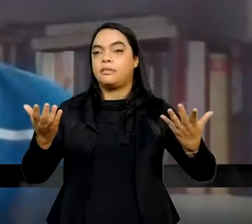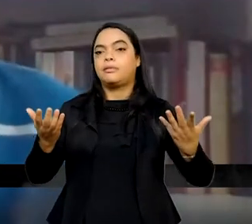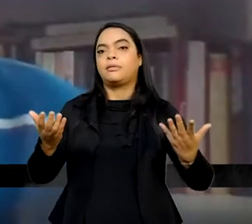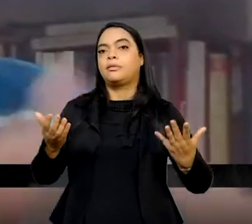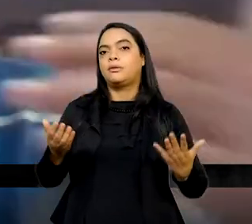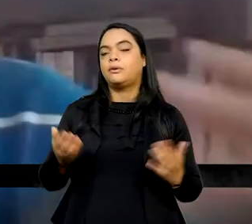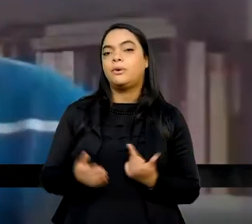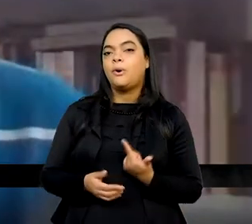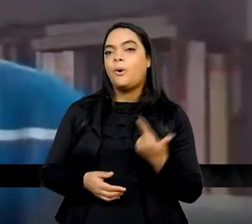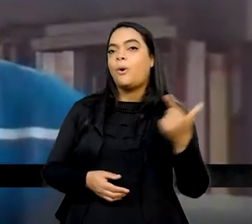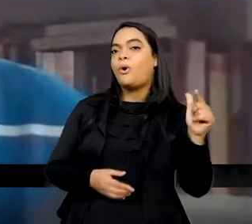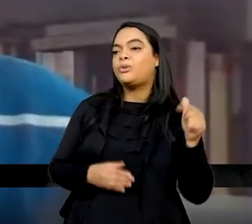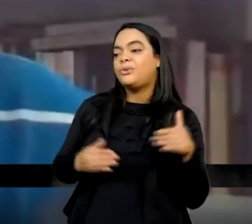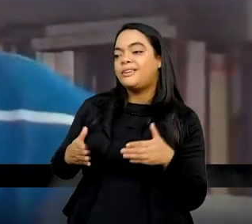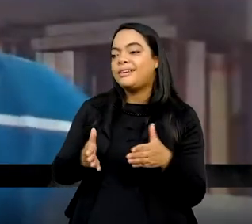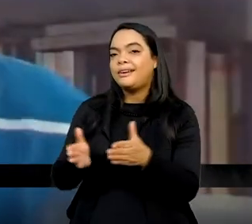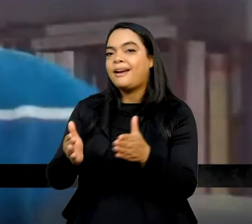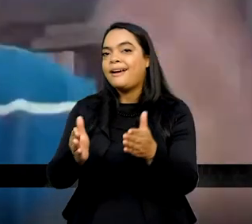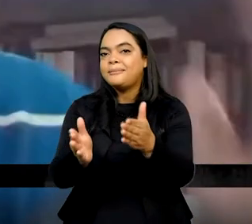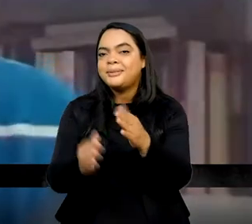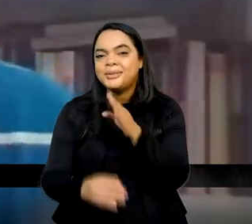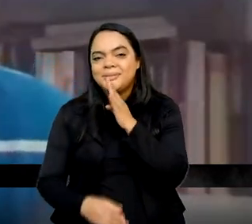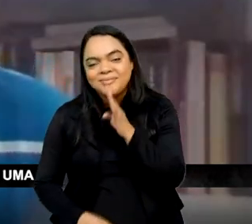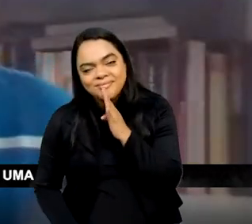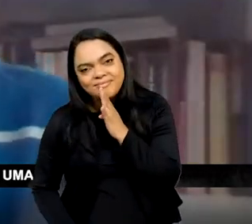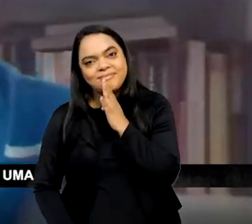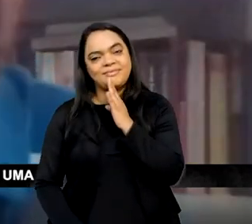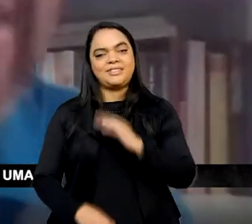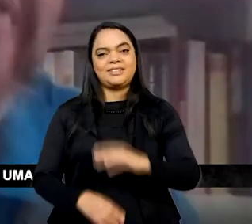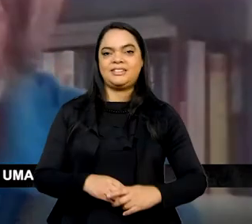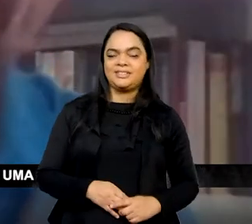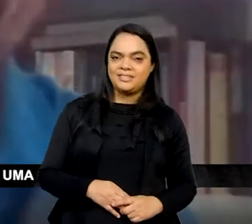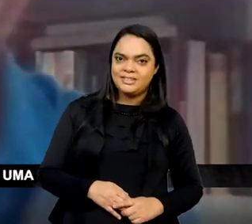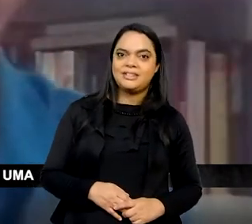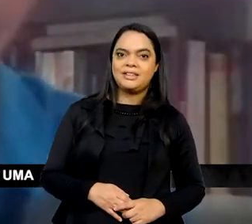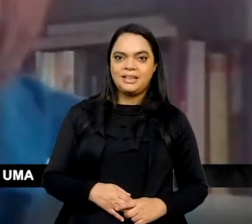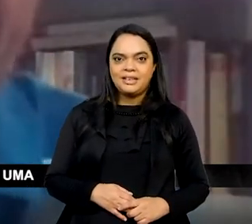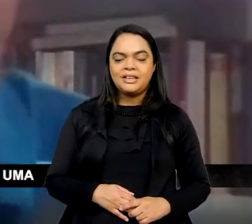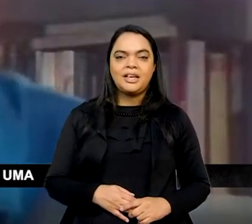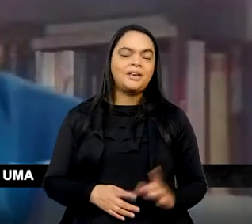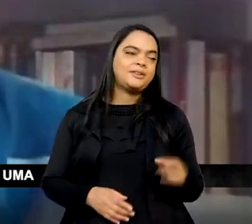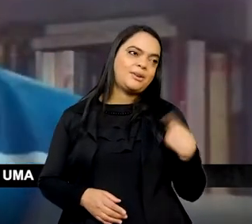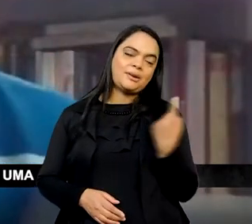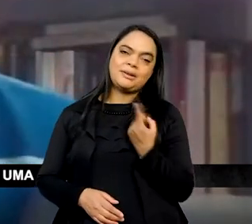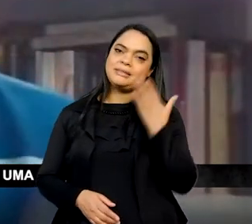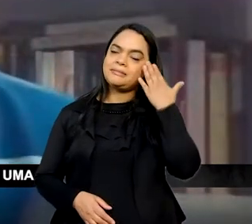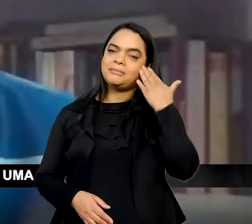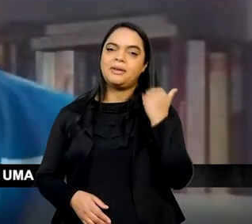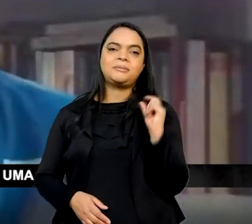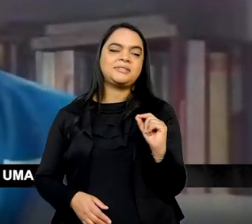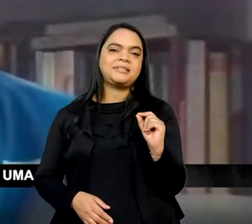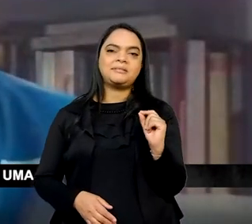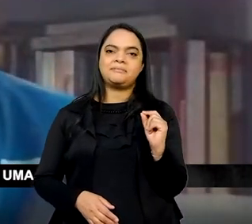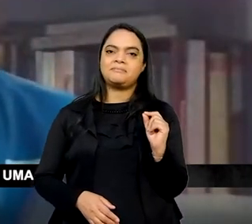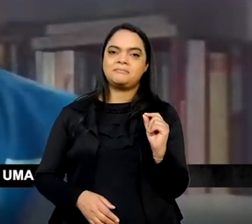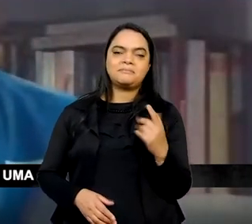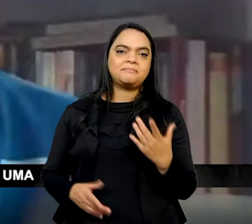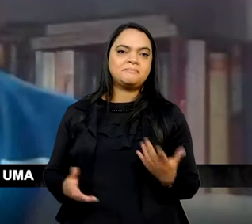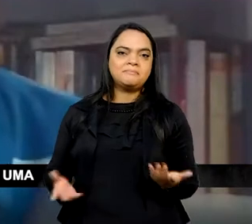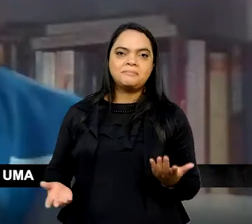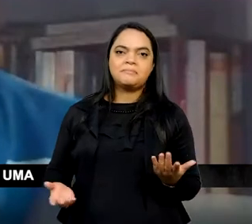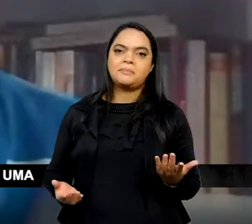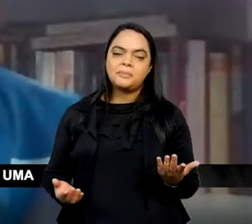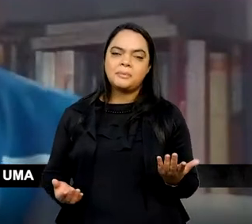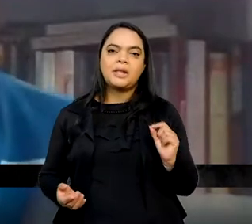fazer um outro roteiro, né? Mas vamos ver como é que se pode ser feito. Em qualquer momento, não é obrigado